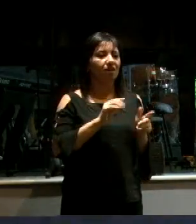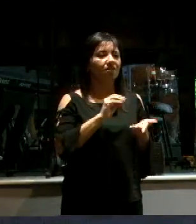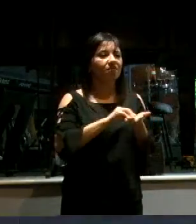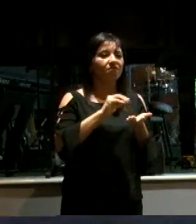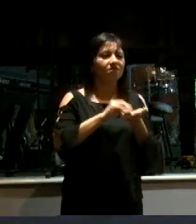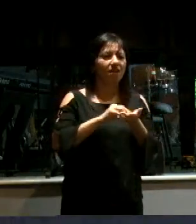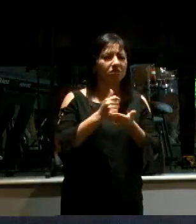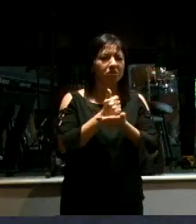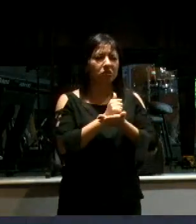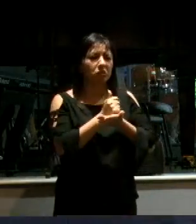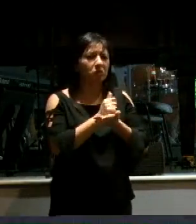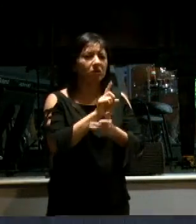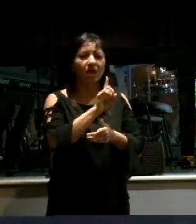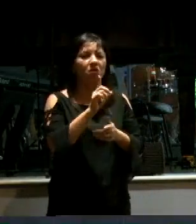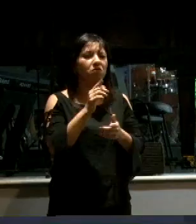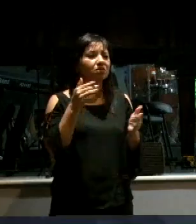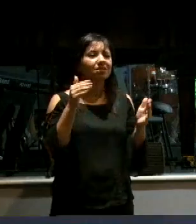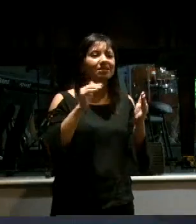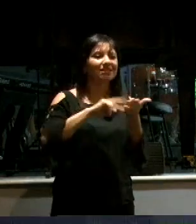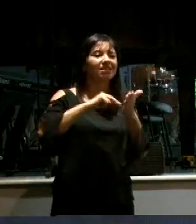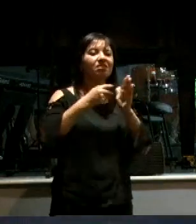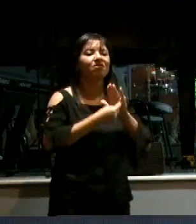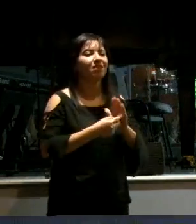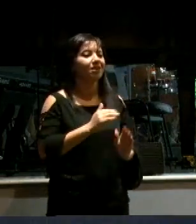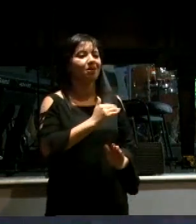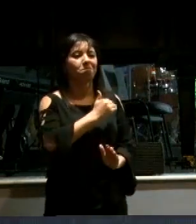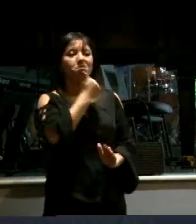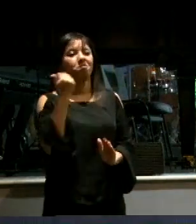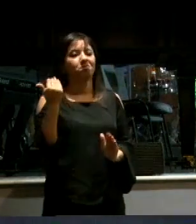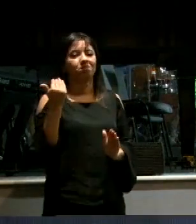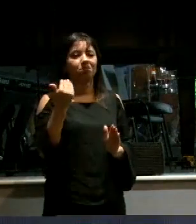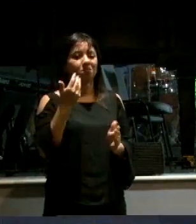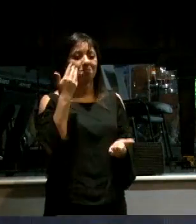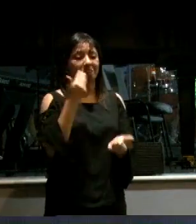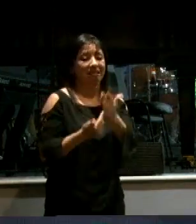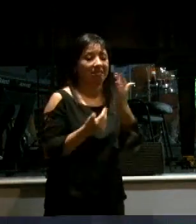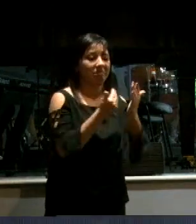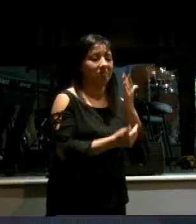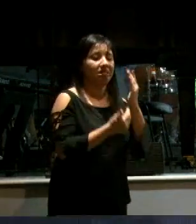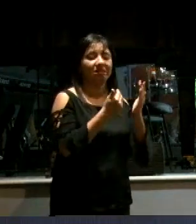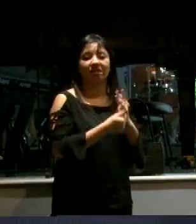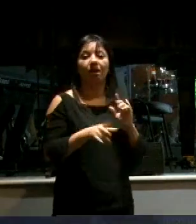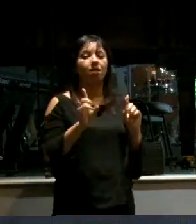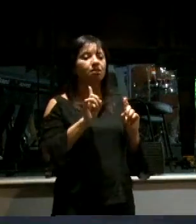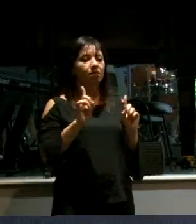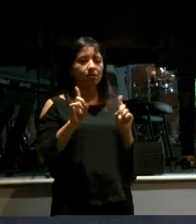Porque Deus é Pai. E Ele cuida dos seus.